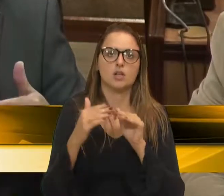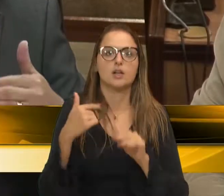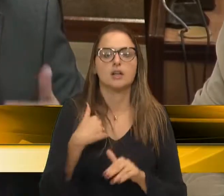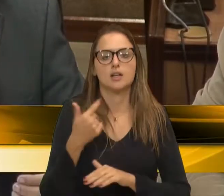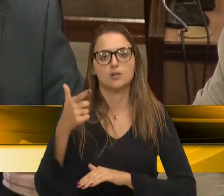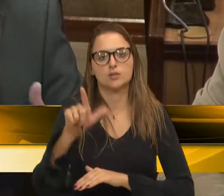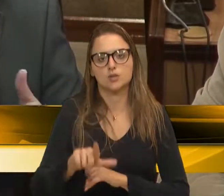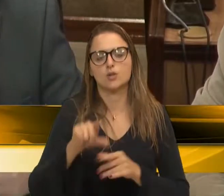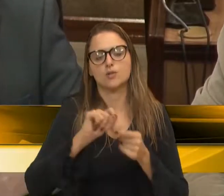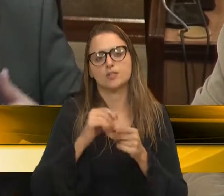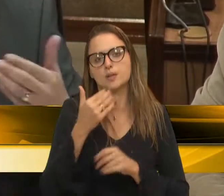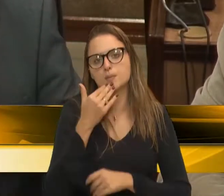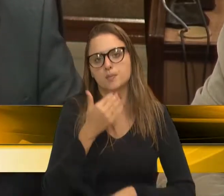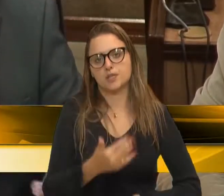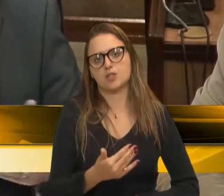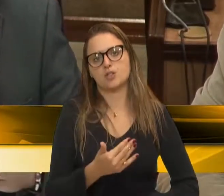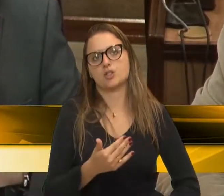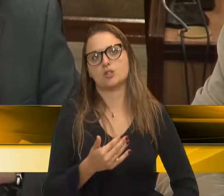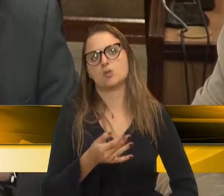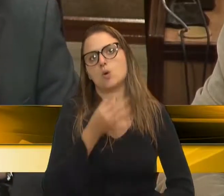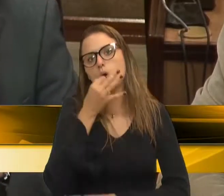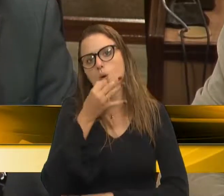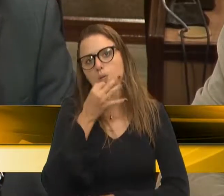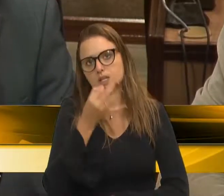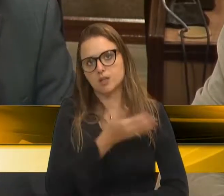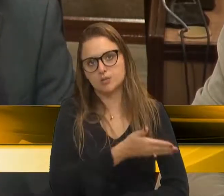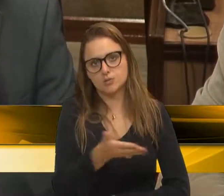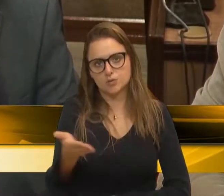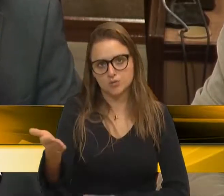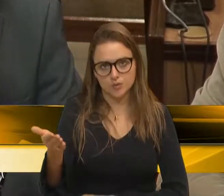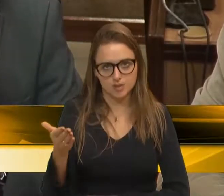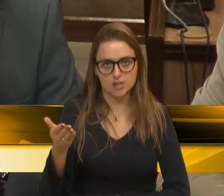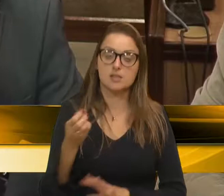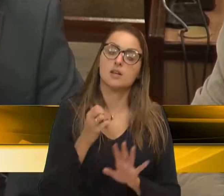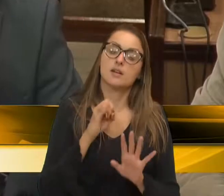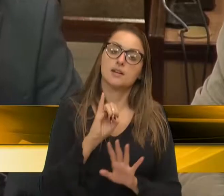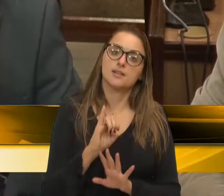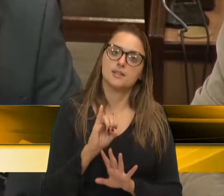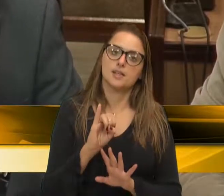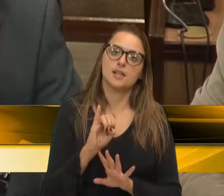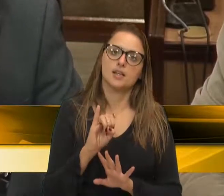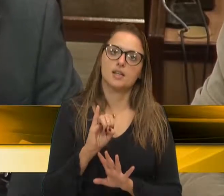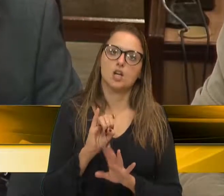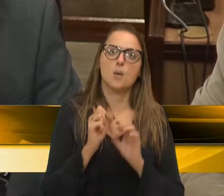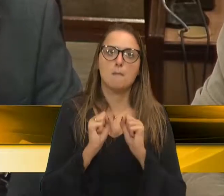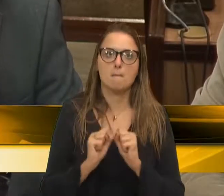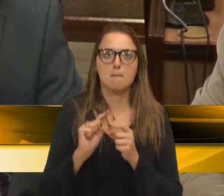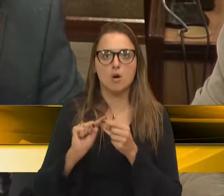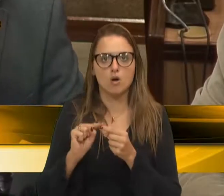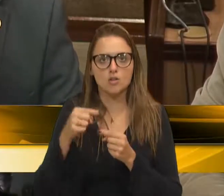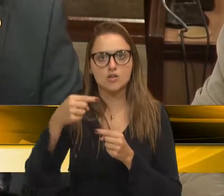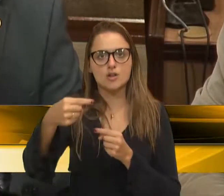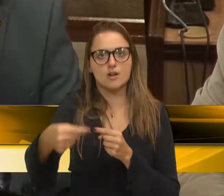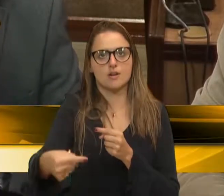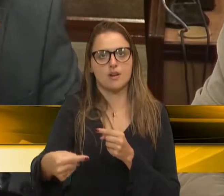fazer esse apelo, esse pedido e pedir a sugestão das vossas excelências, se nós não podemos